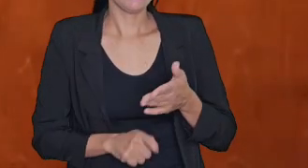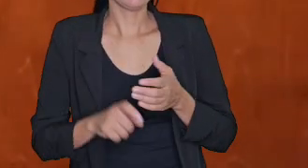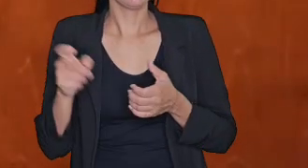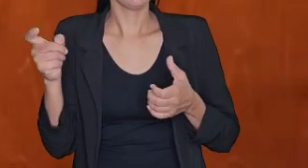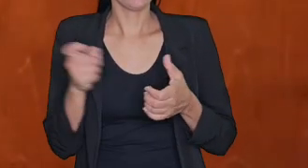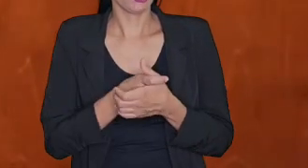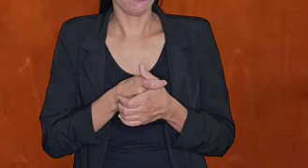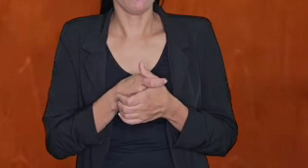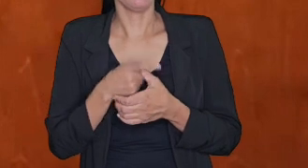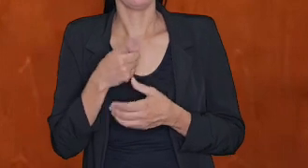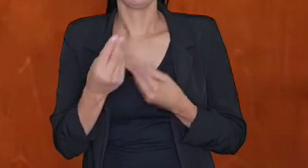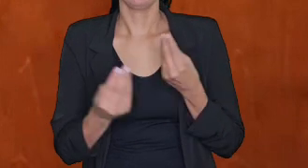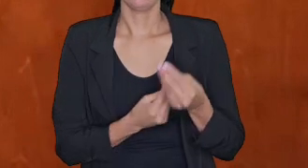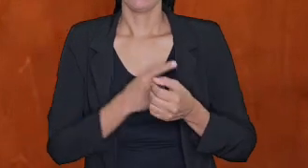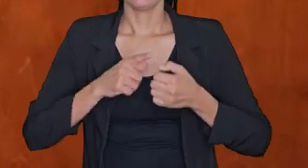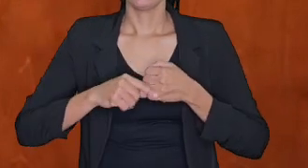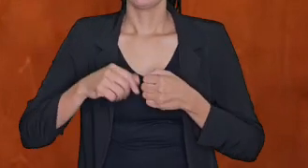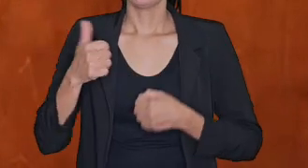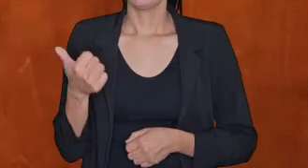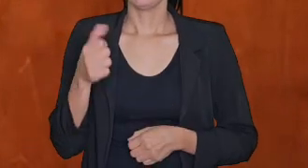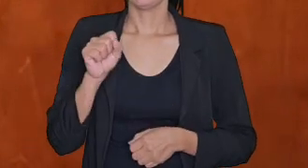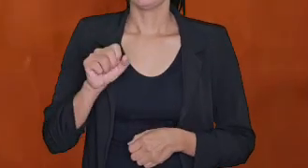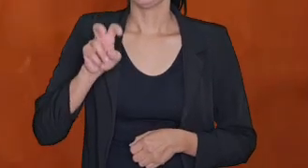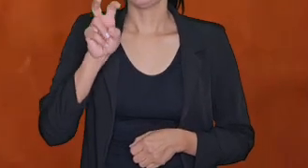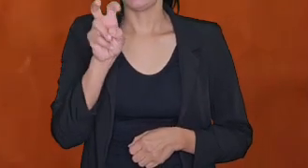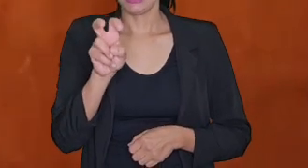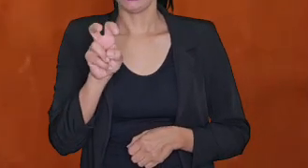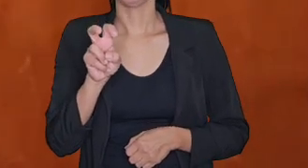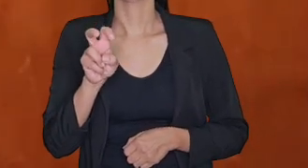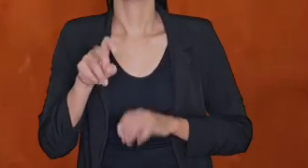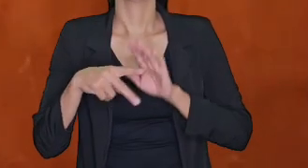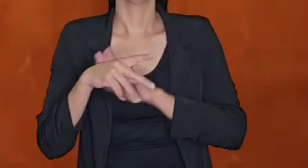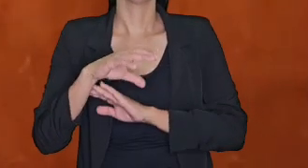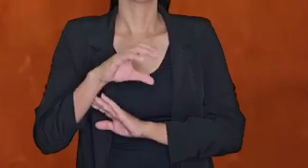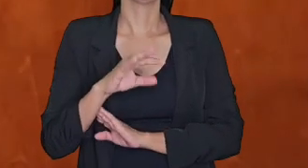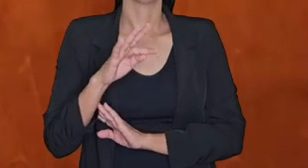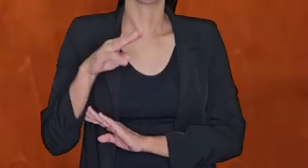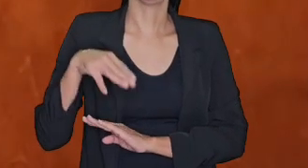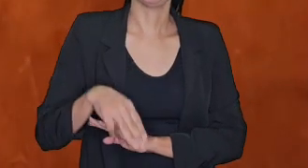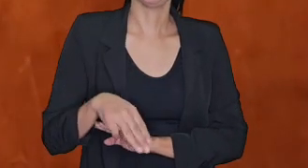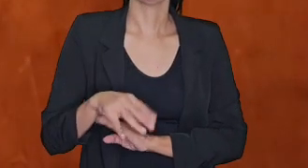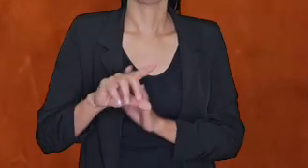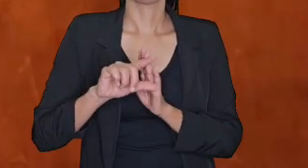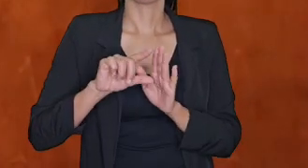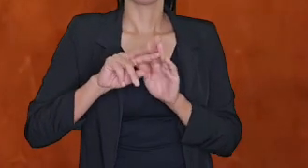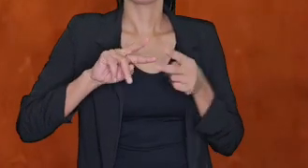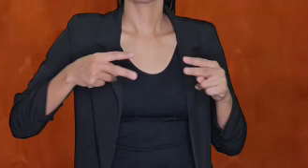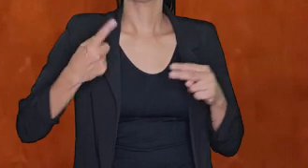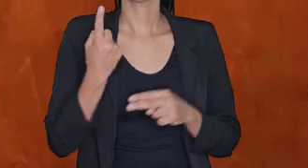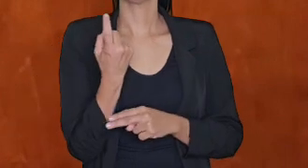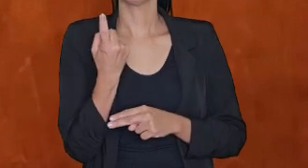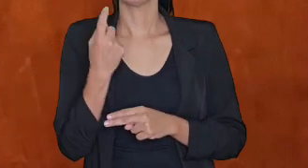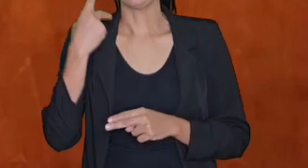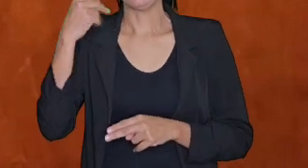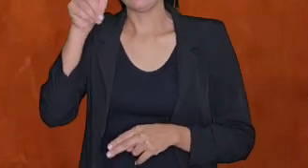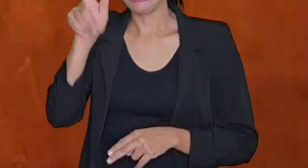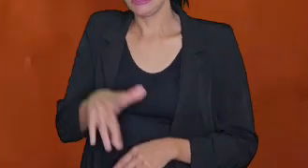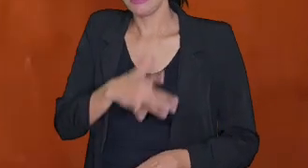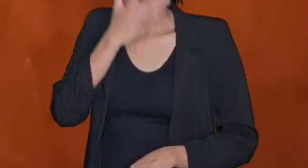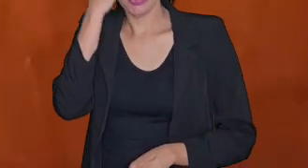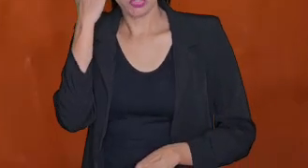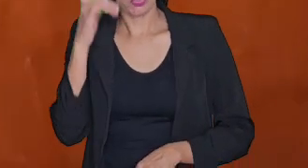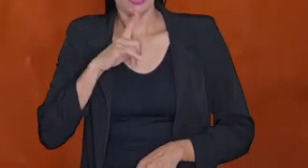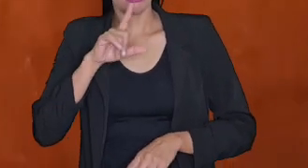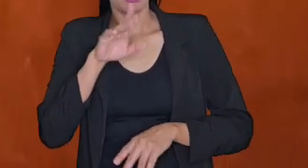titularizado por um contribuinte que estiver inscrito em dívida ativa. Artigo 185, caput do CTN. Parágrafo